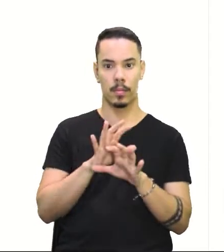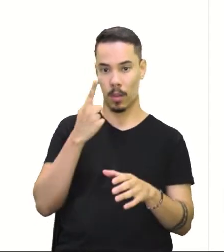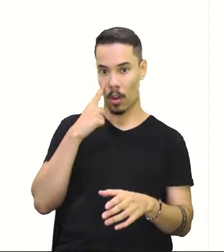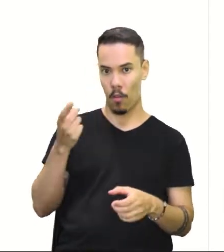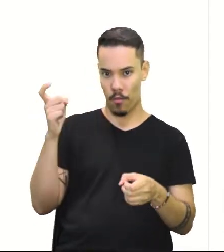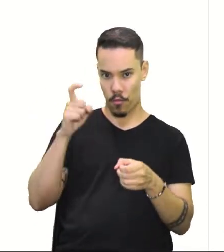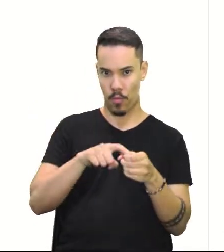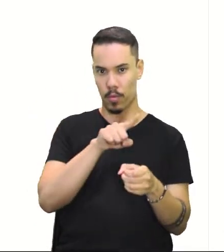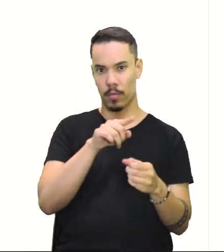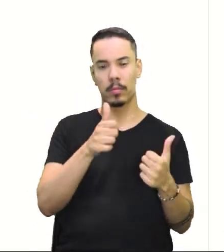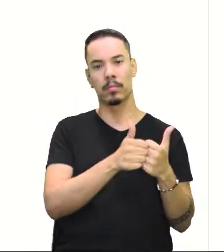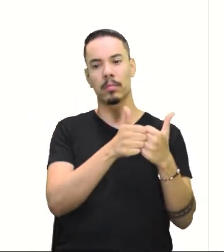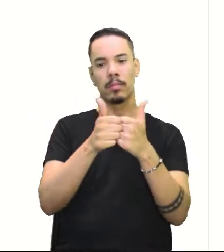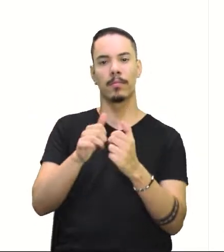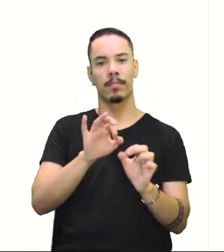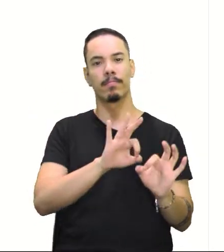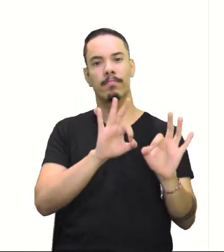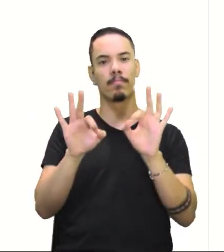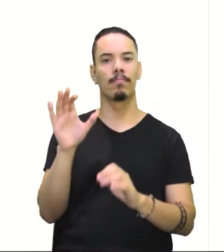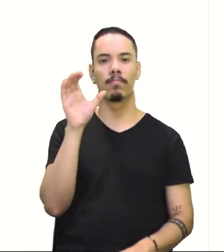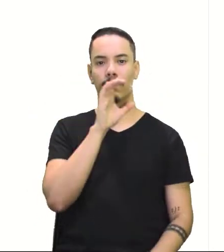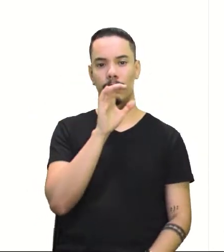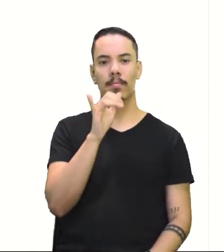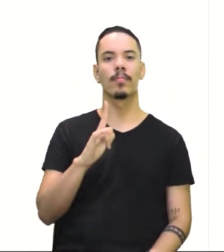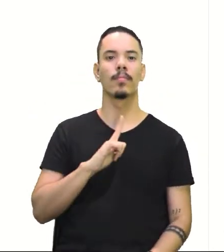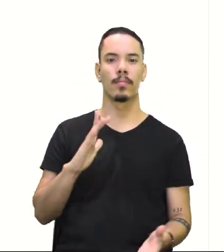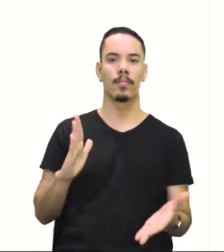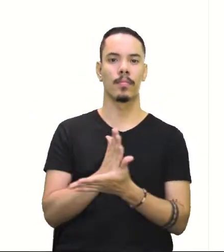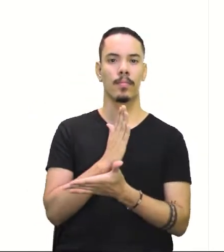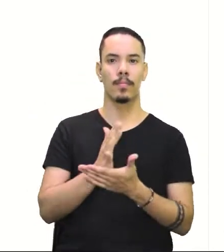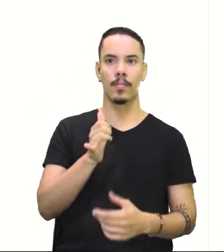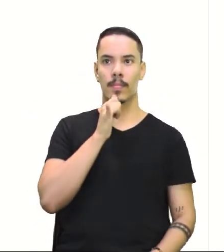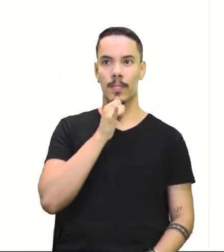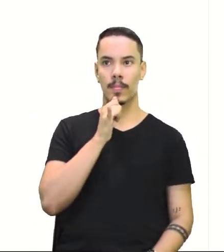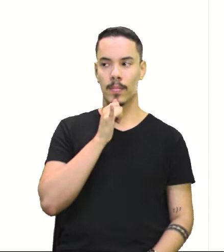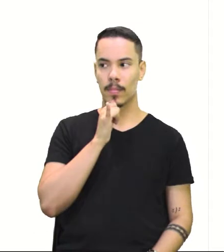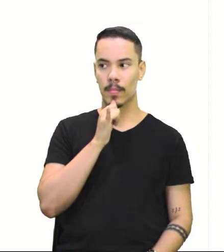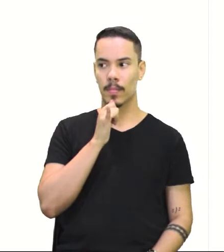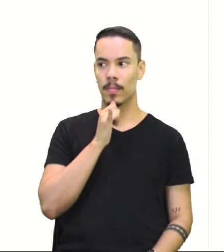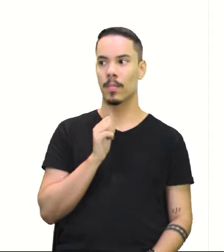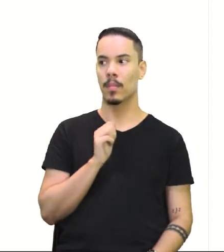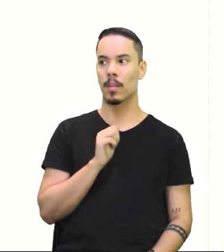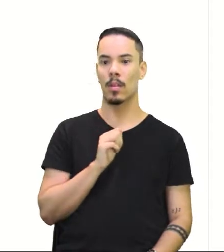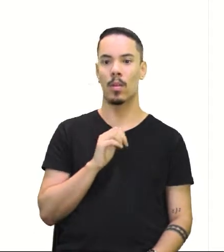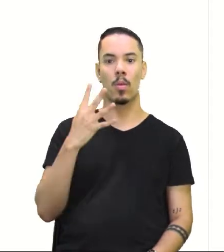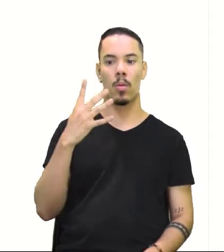gente acompanhar de novo, mas a gente vai fazer mais exemplos, né? Olha lá, 4 vezes 2.